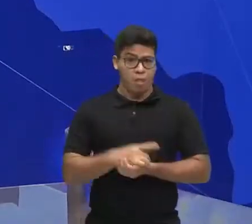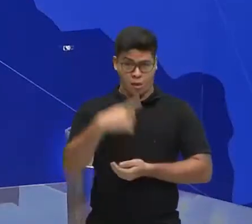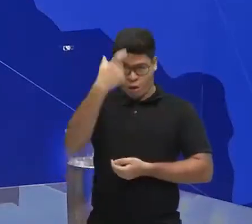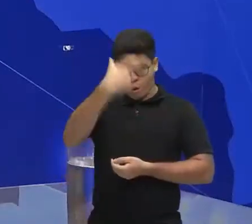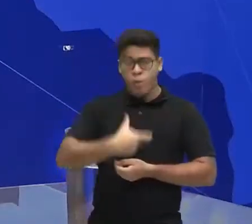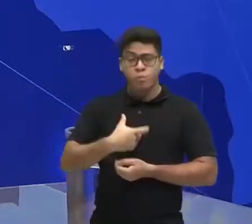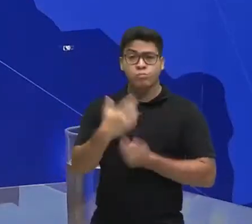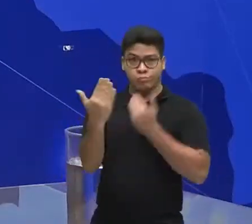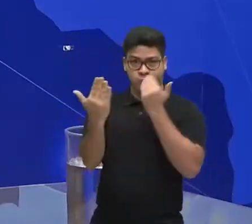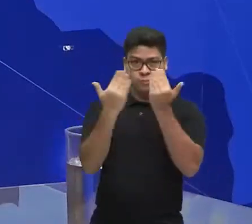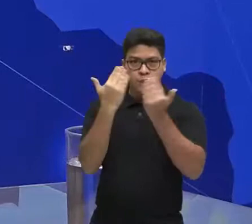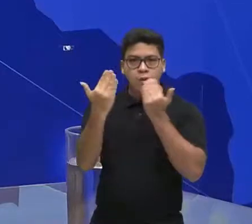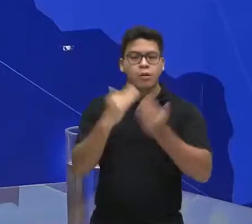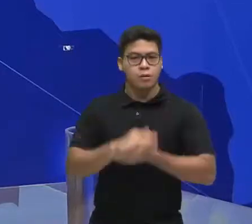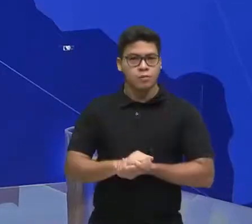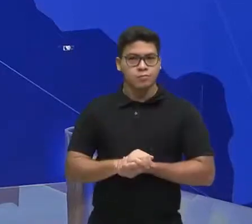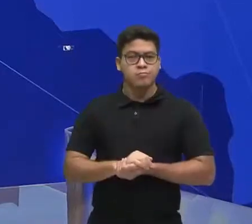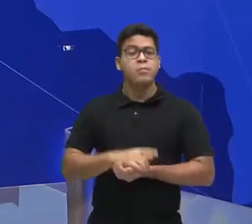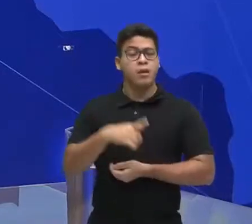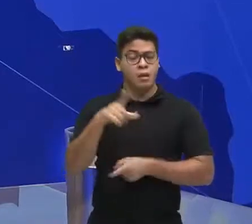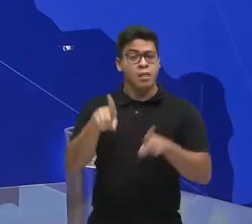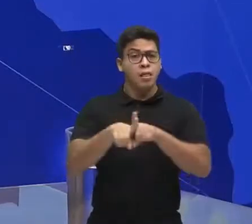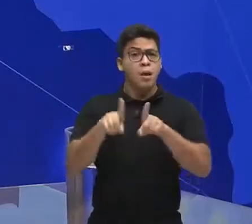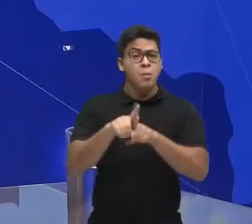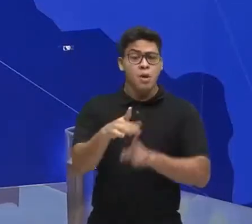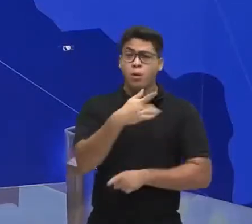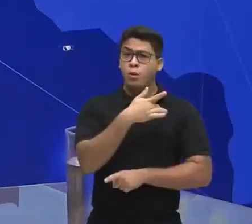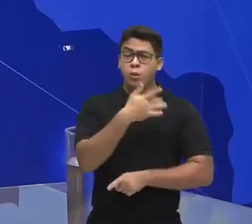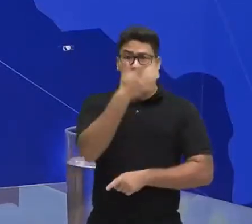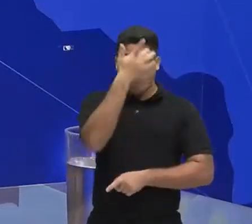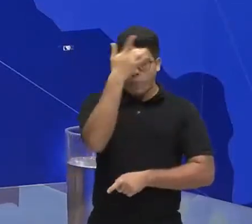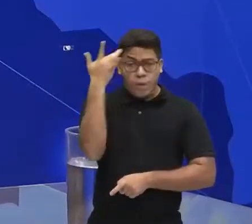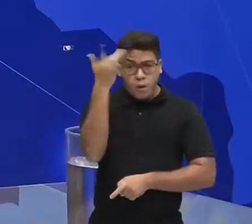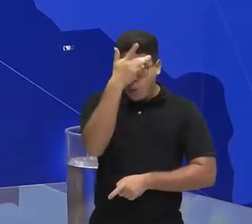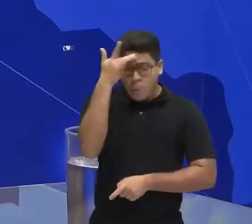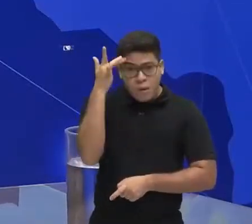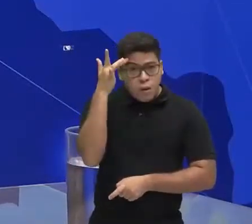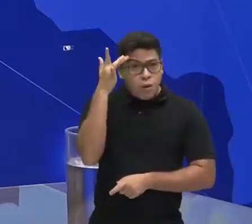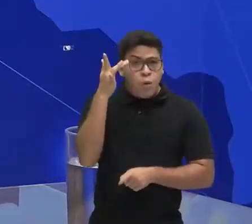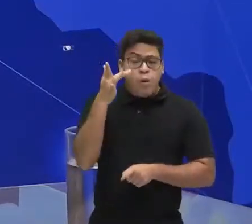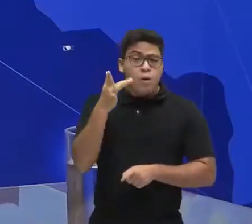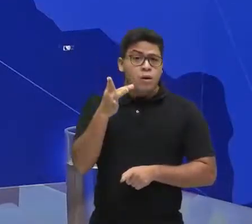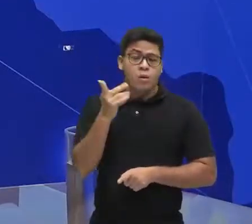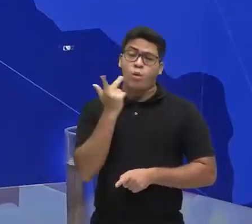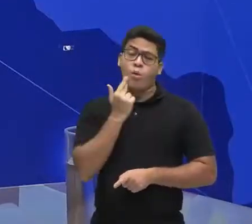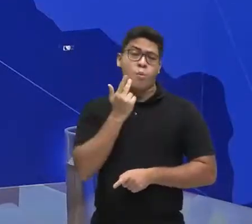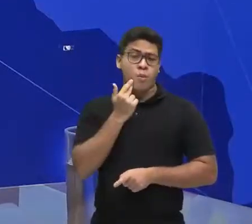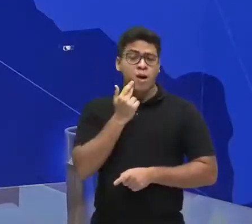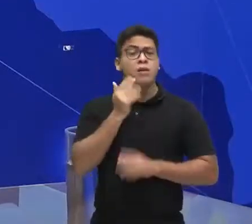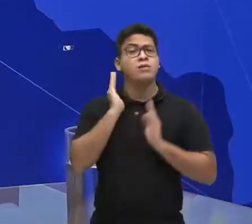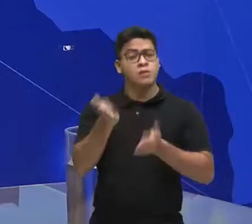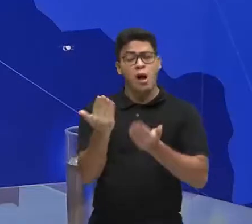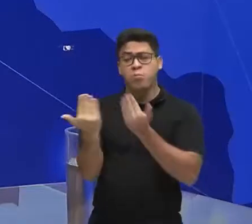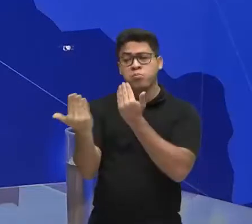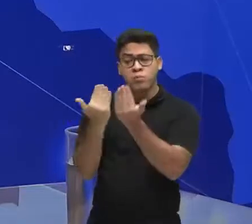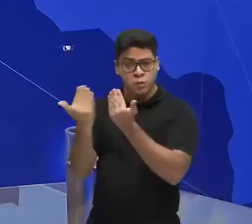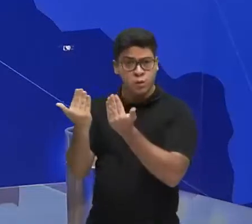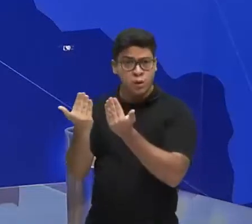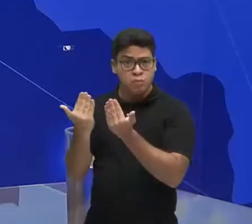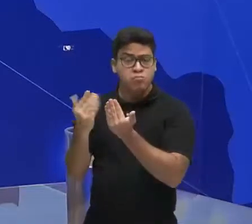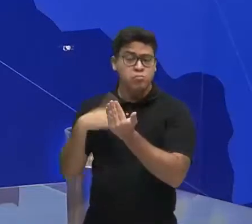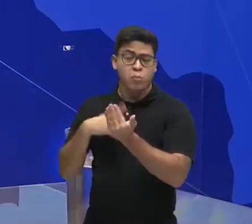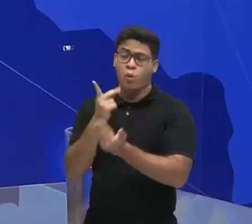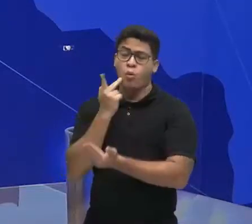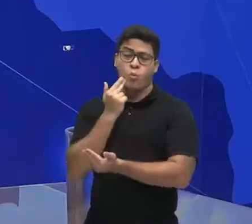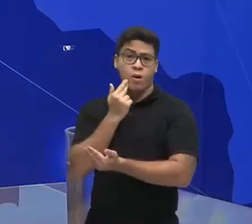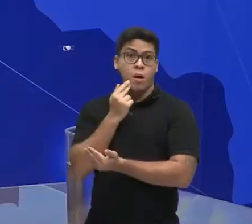respondo como pessoa que sou. E como pessoa que sou e como psicólogo que estou aqui, já passei por muitos momentos de sofrimento. E não me